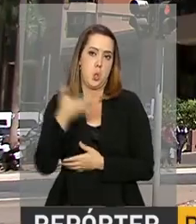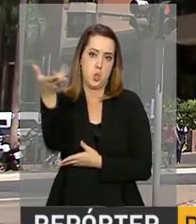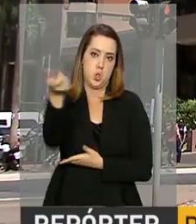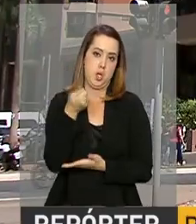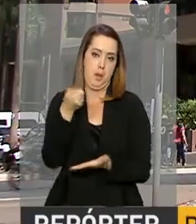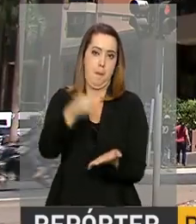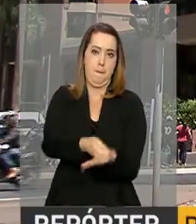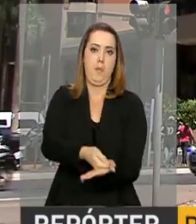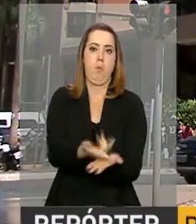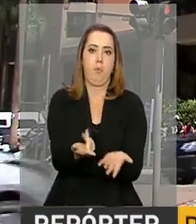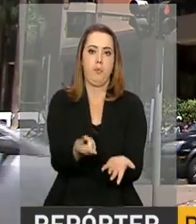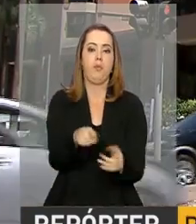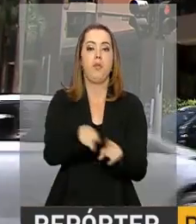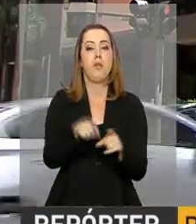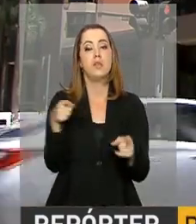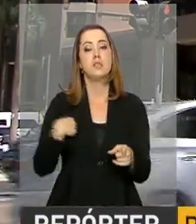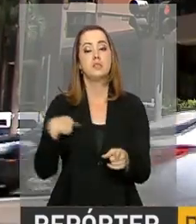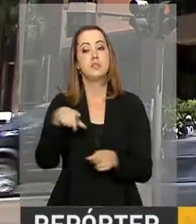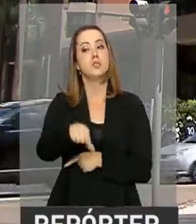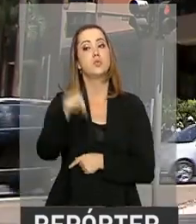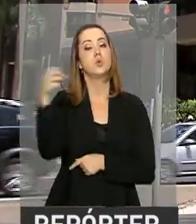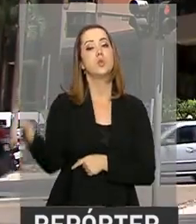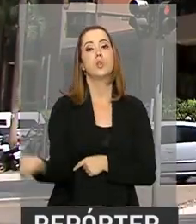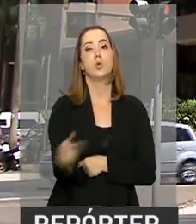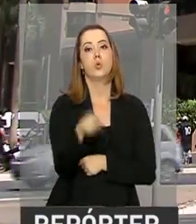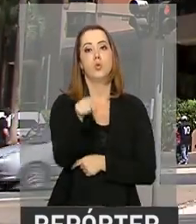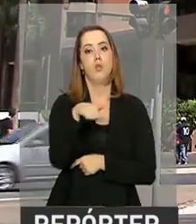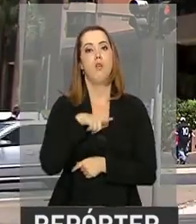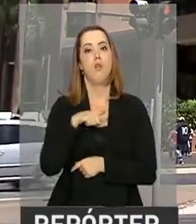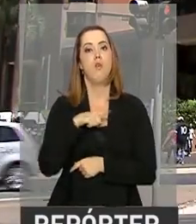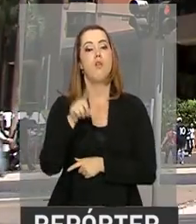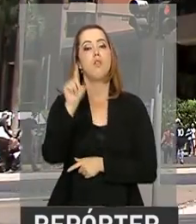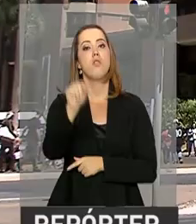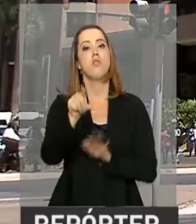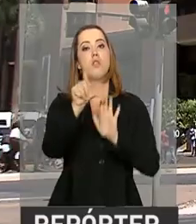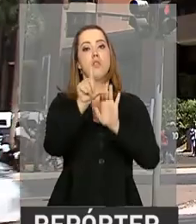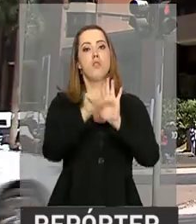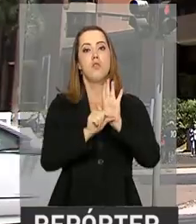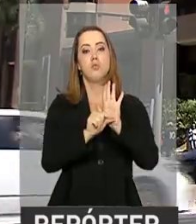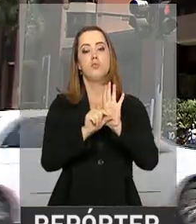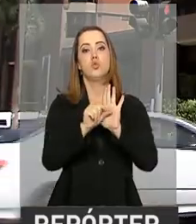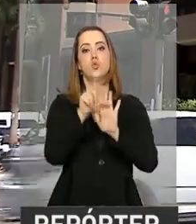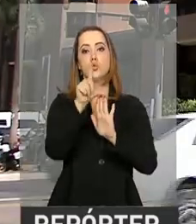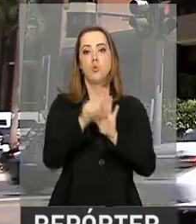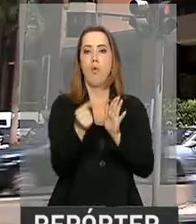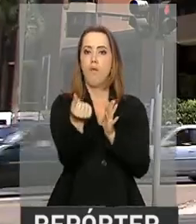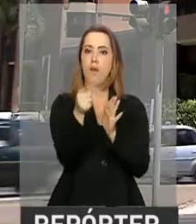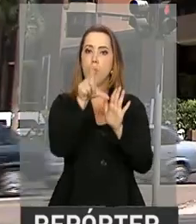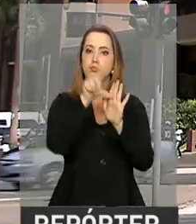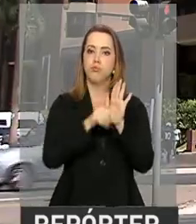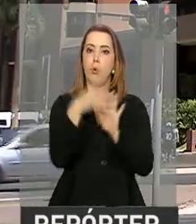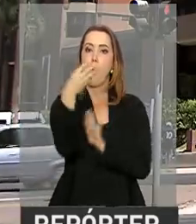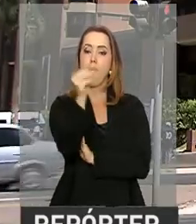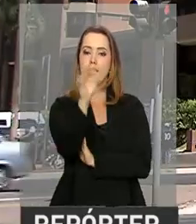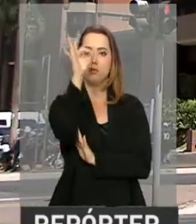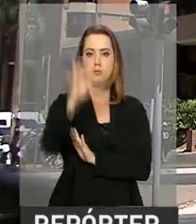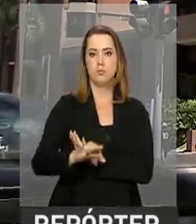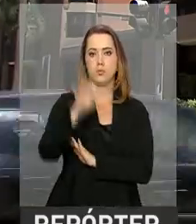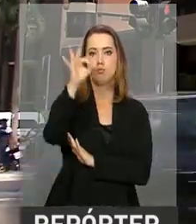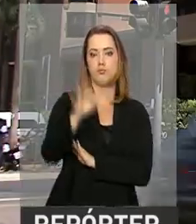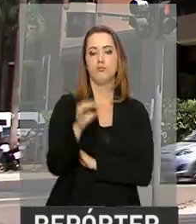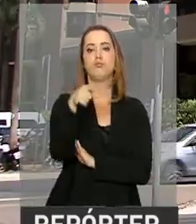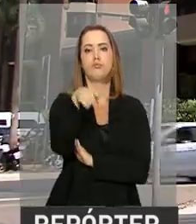Mas quem optar pelo novo sistema vai ter uma vantagem um desconto de 40% é economia para o